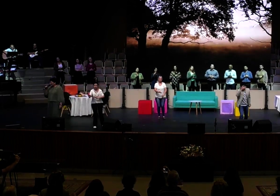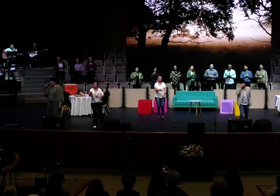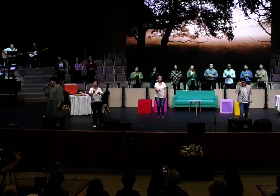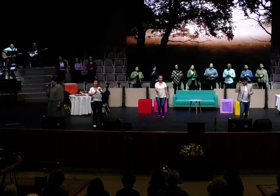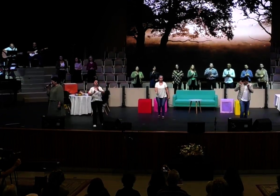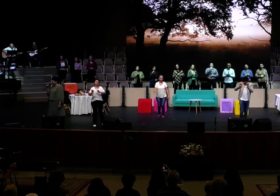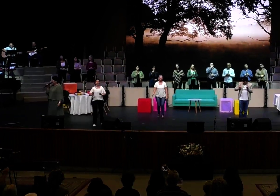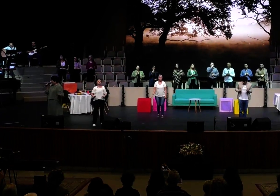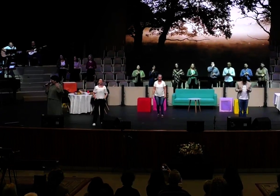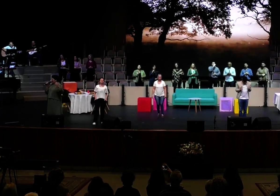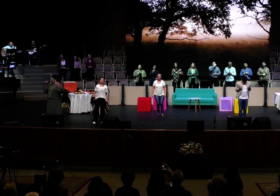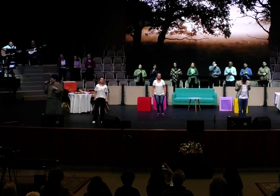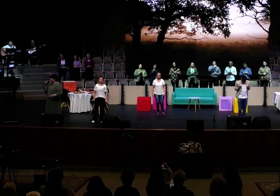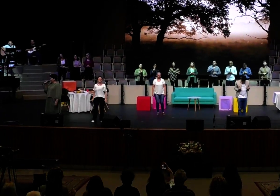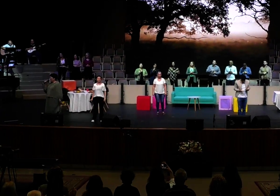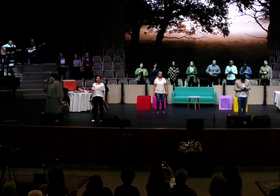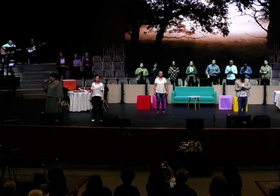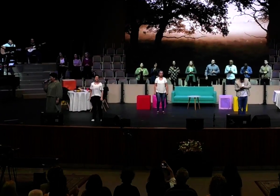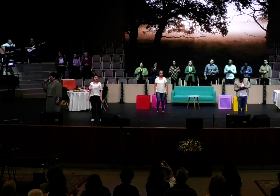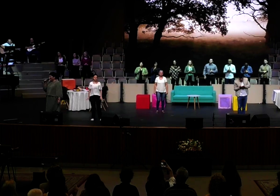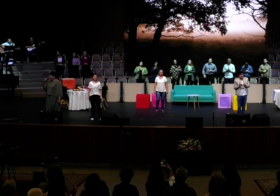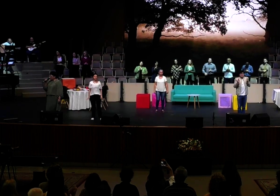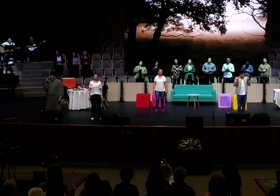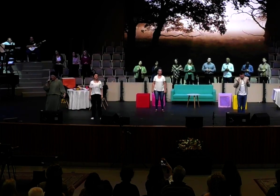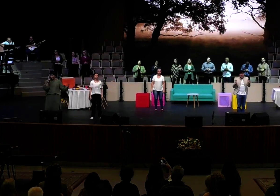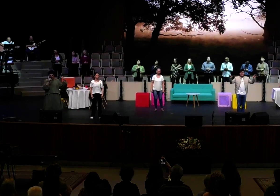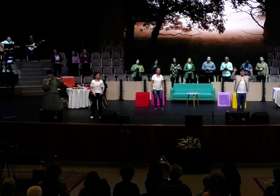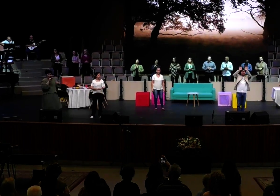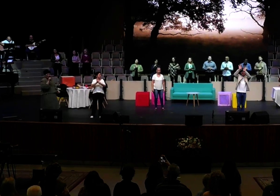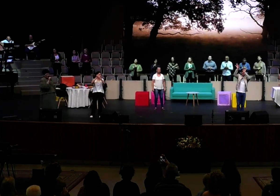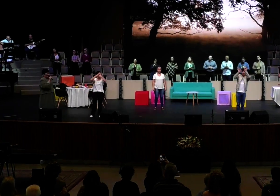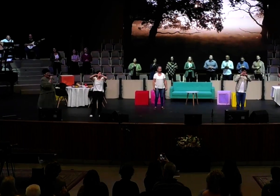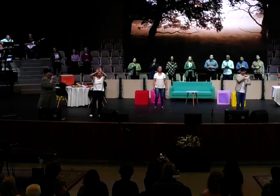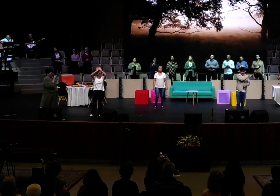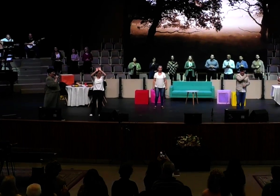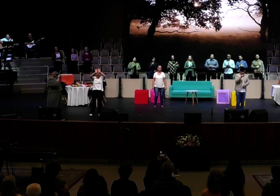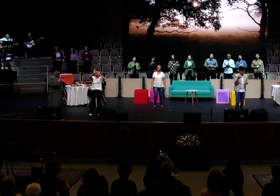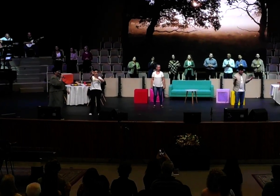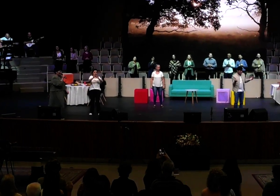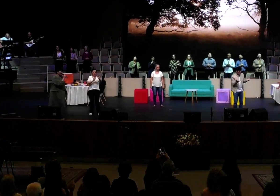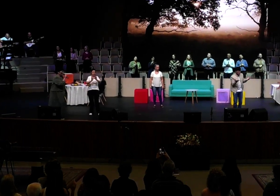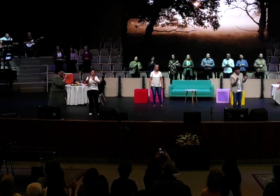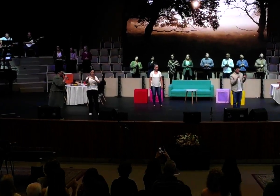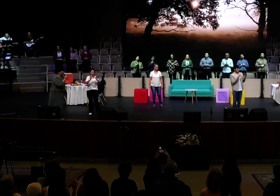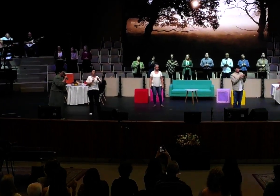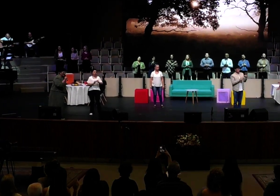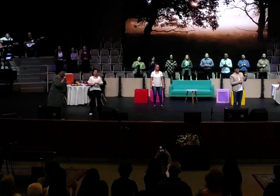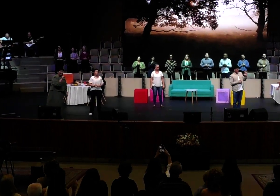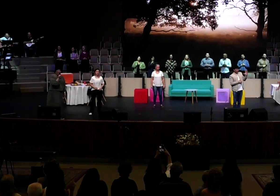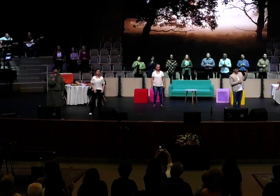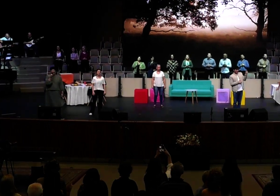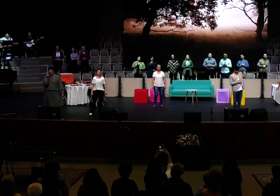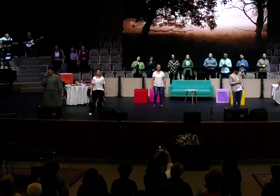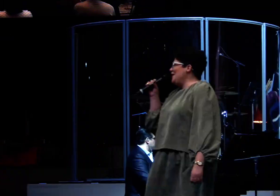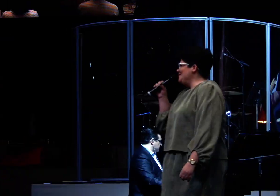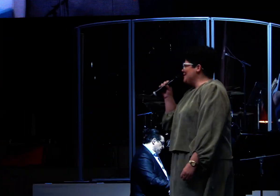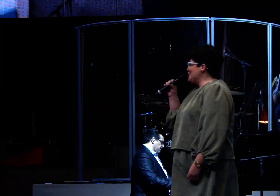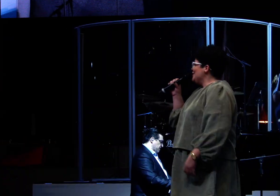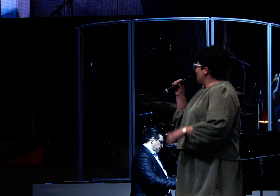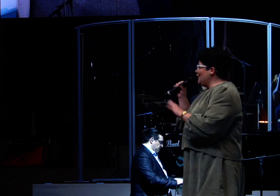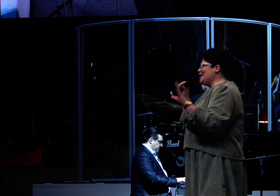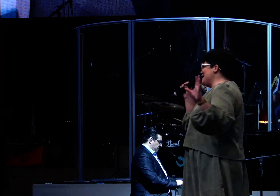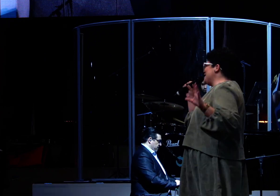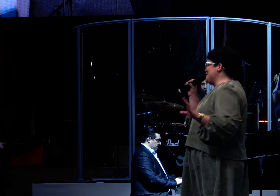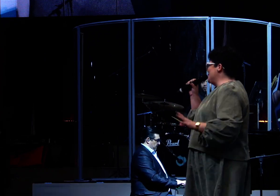deficientes. Essa é a casa do Pai. Os especiais vieram dizer isso nessa manhã. Nós